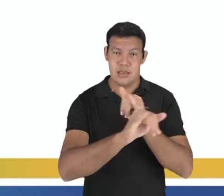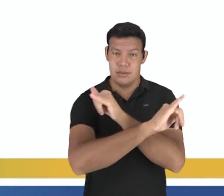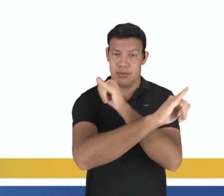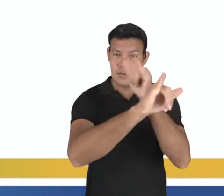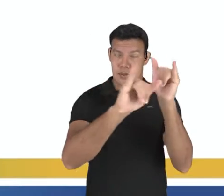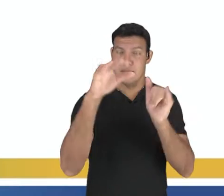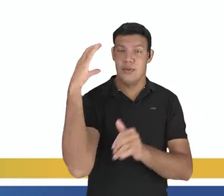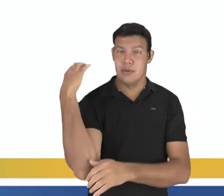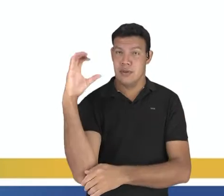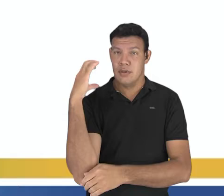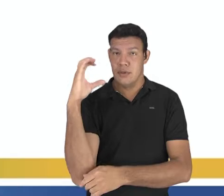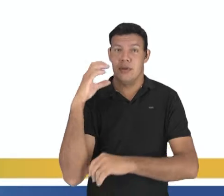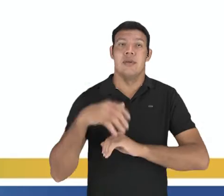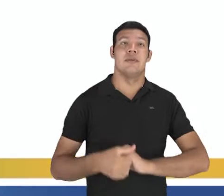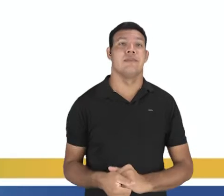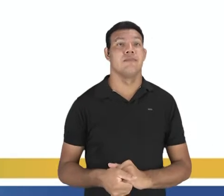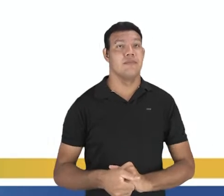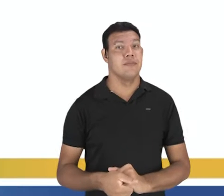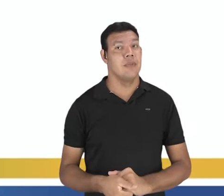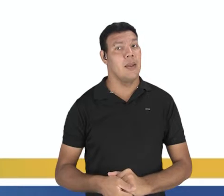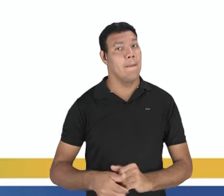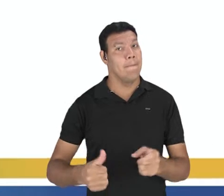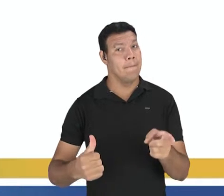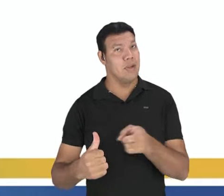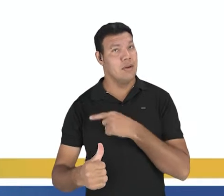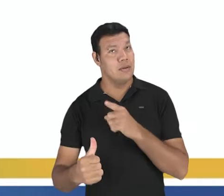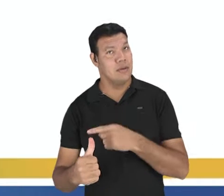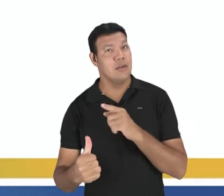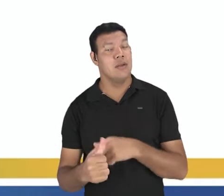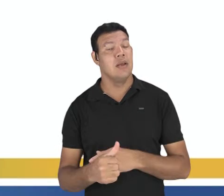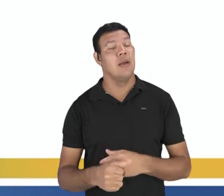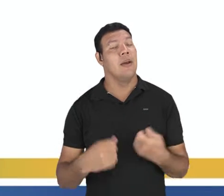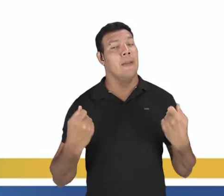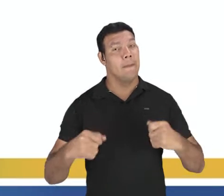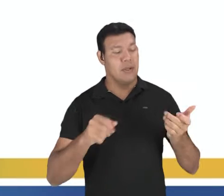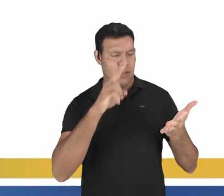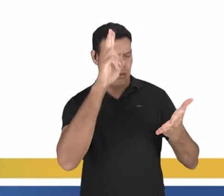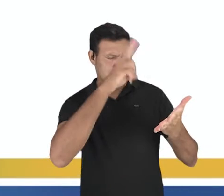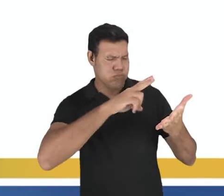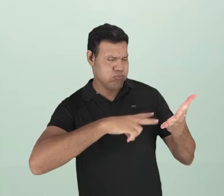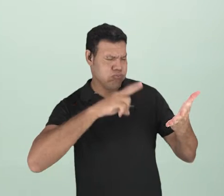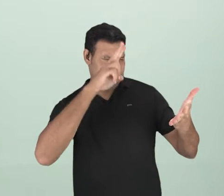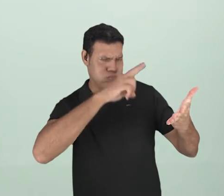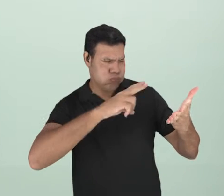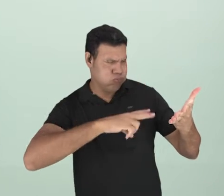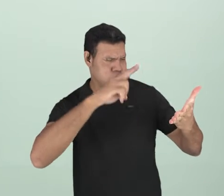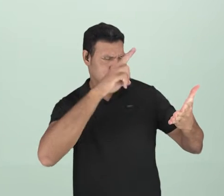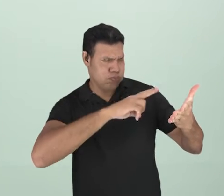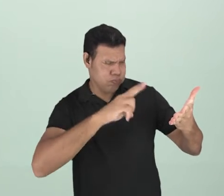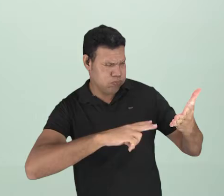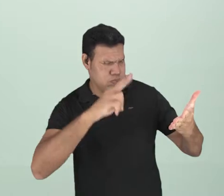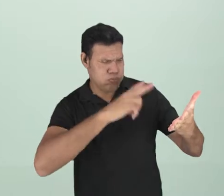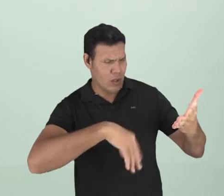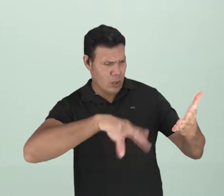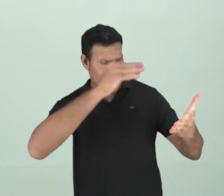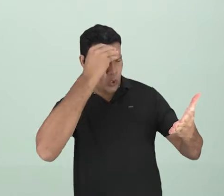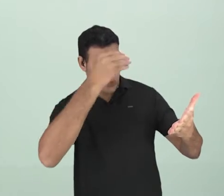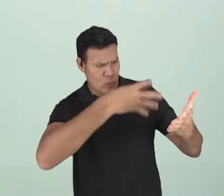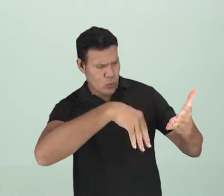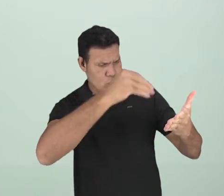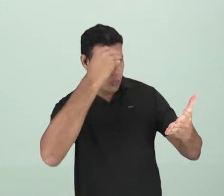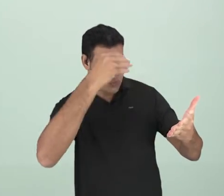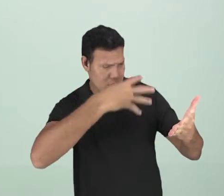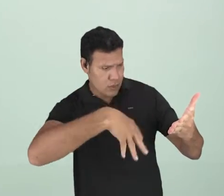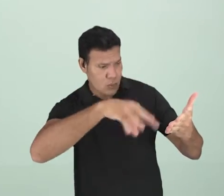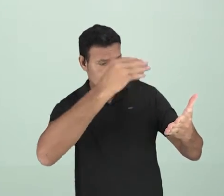científica. Primeiro, vocês precisam ler. Eu sempre falo isso. Leiam bastante para vocês terem